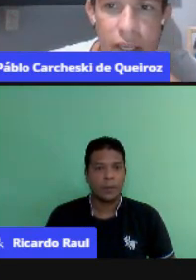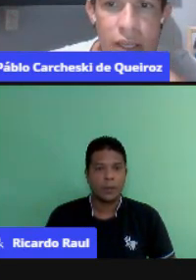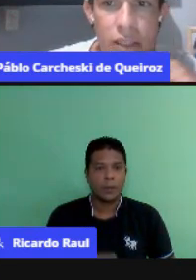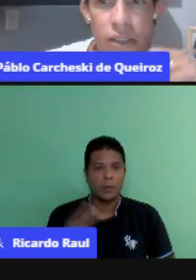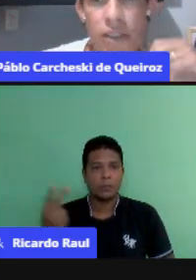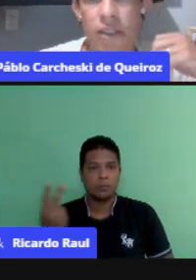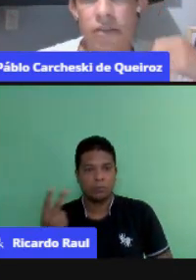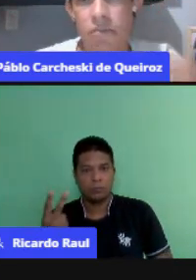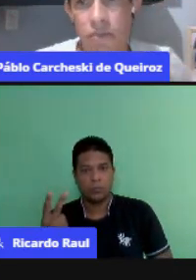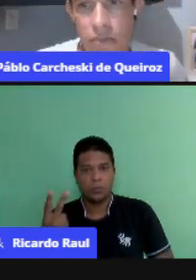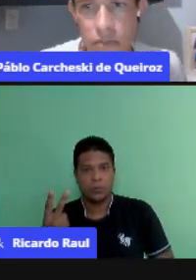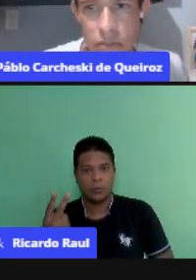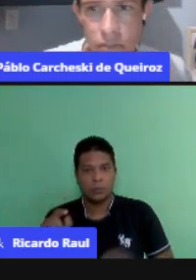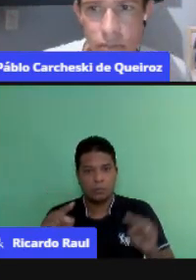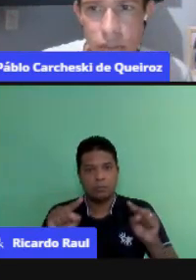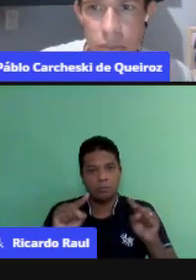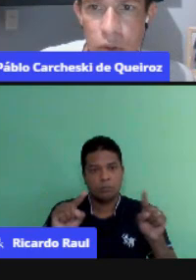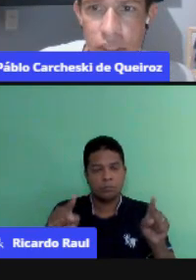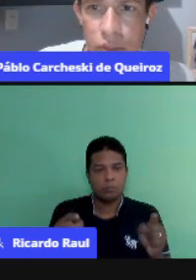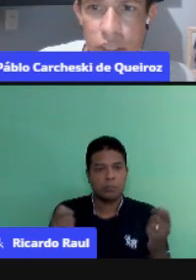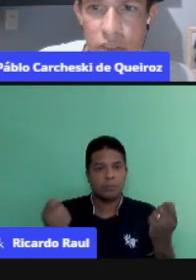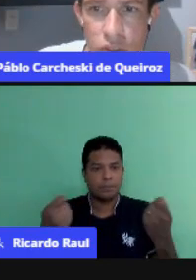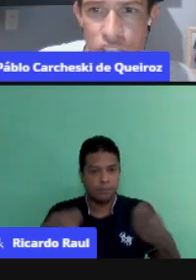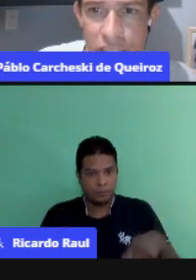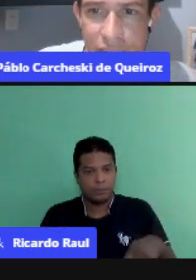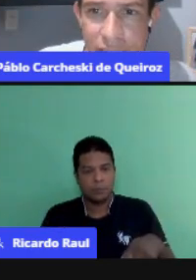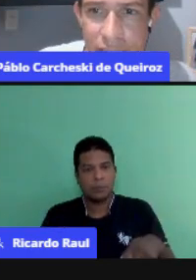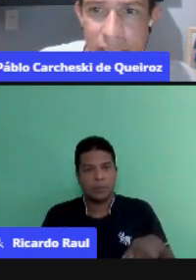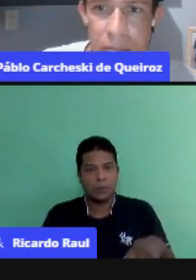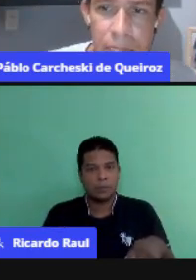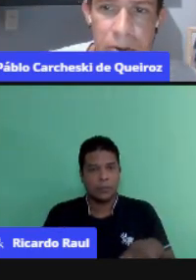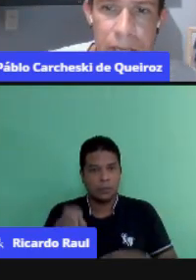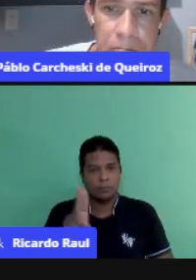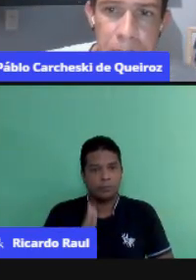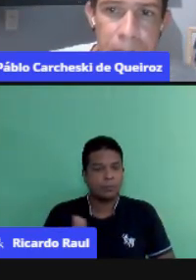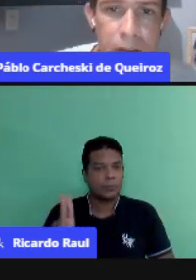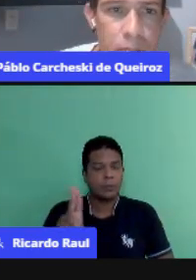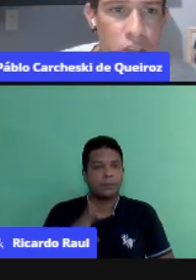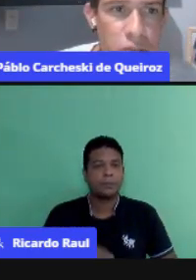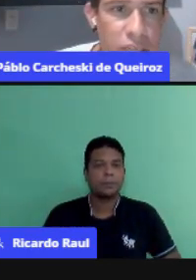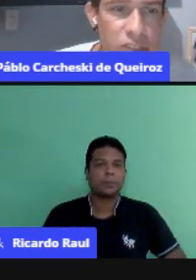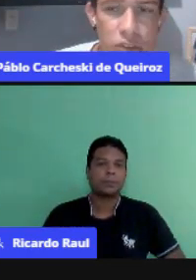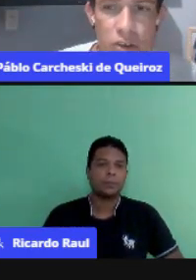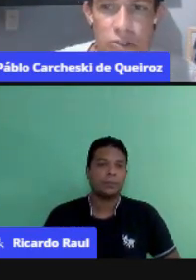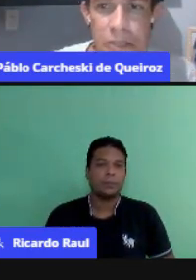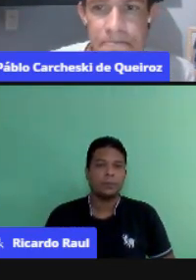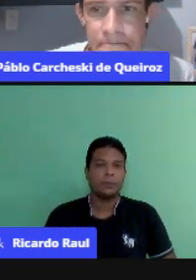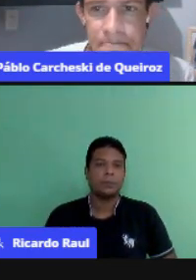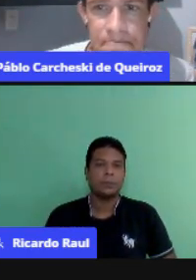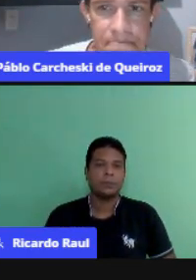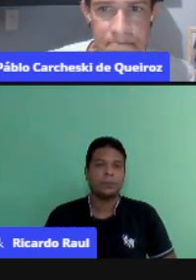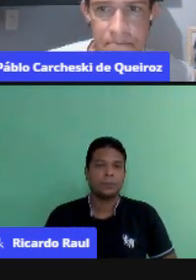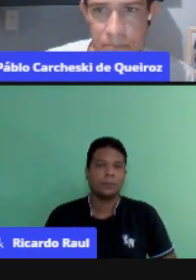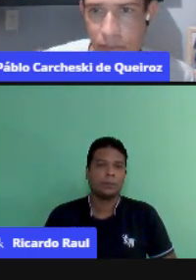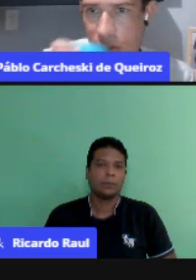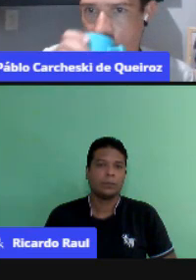expressões, né, que poderiam ser utilizadas ali, ok? Próximo slide, por favor.